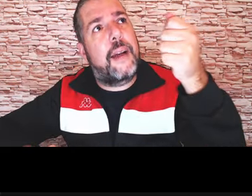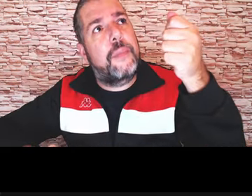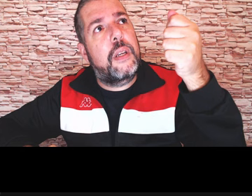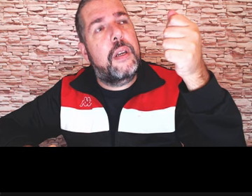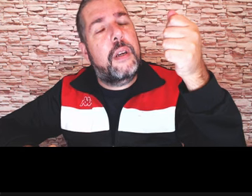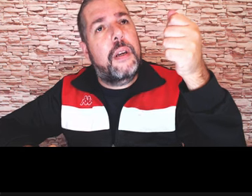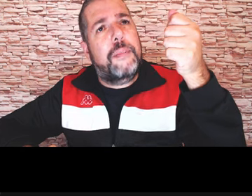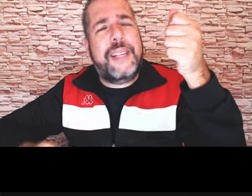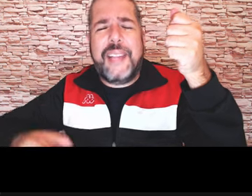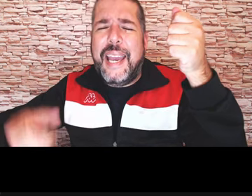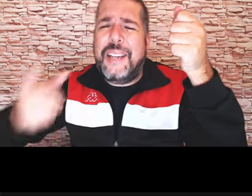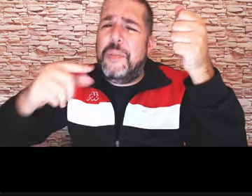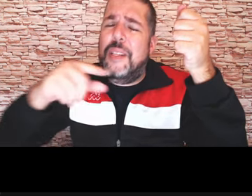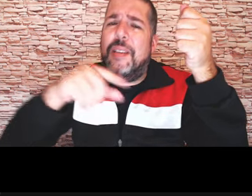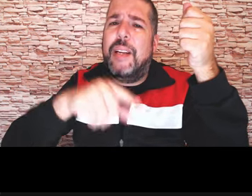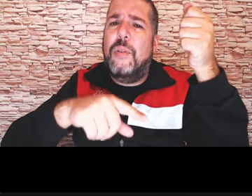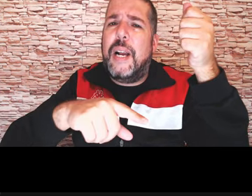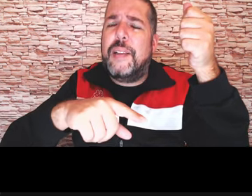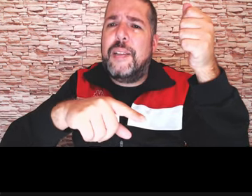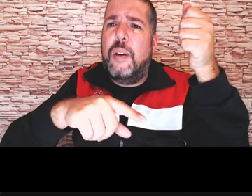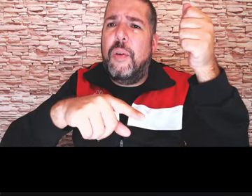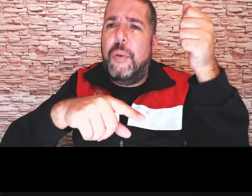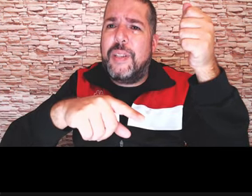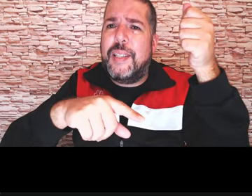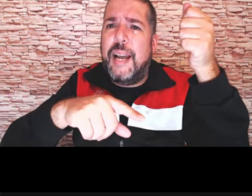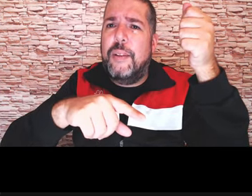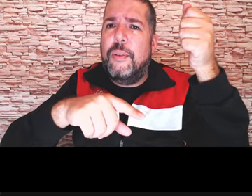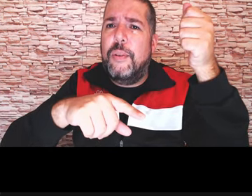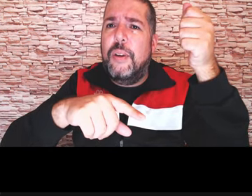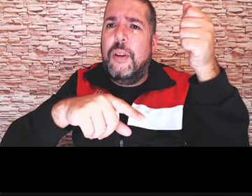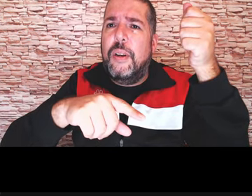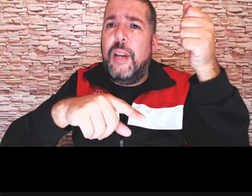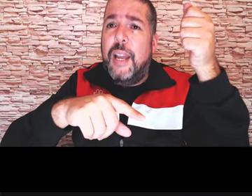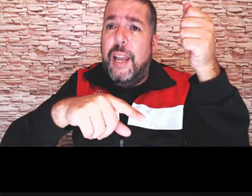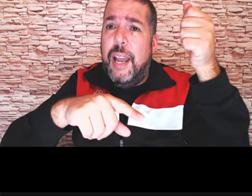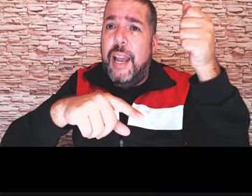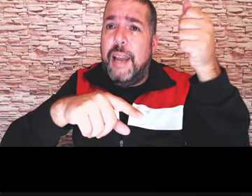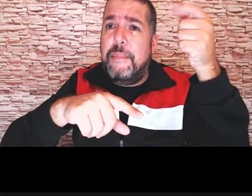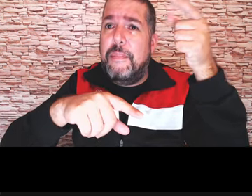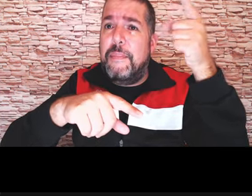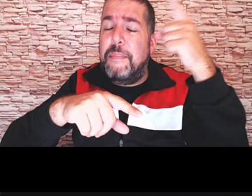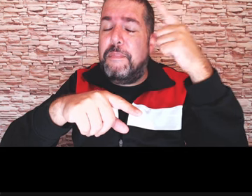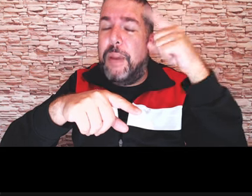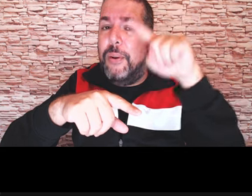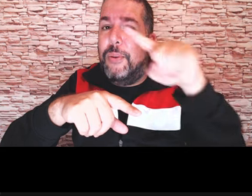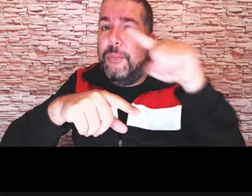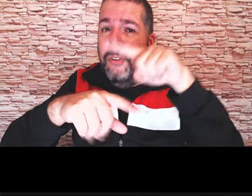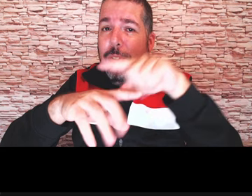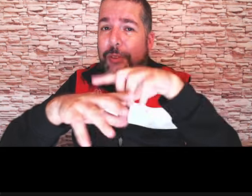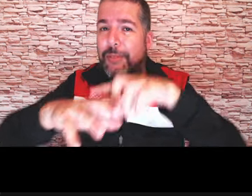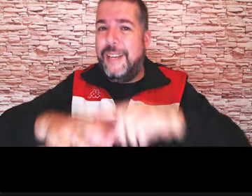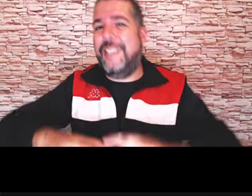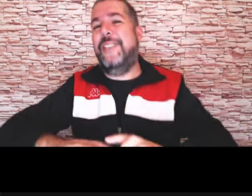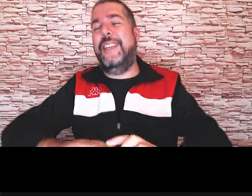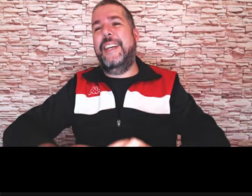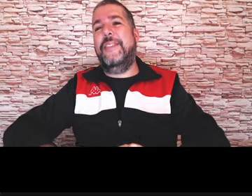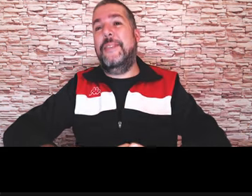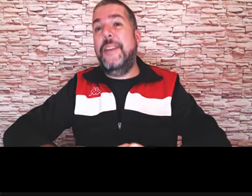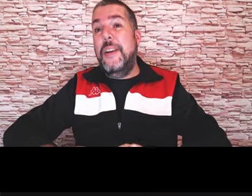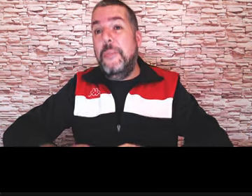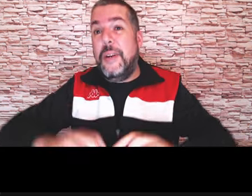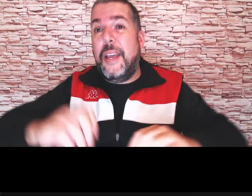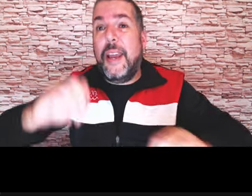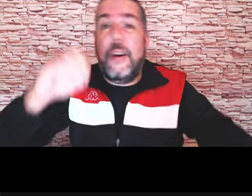Tá, mas quem administra a educação é o Estado? É pero no mucho, mas não